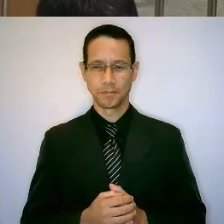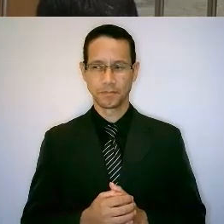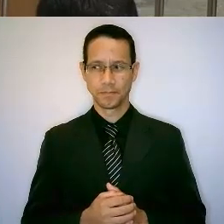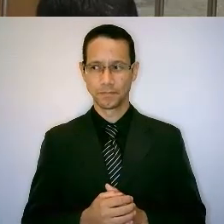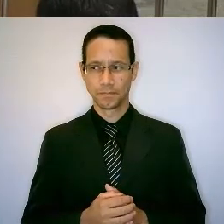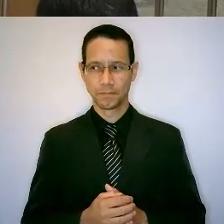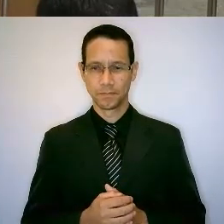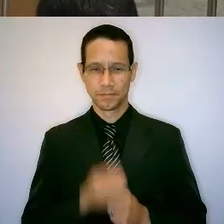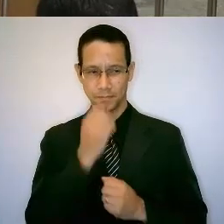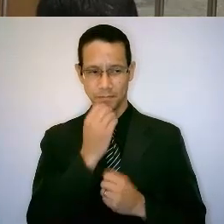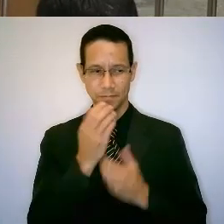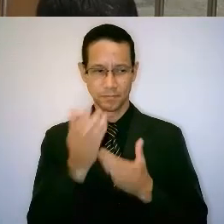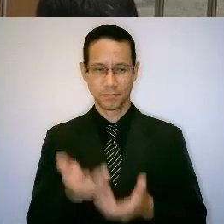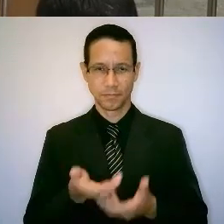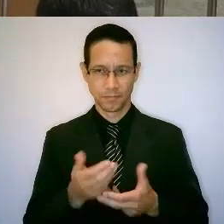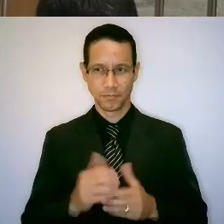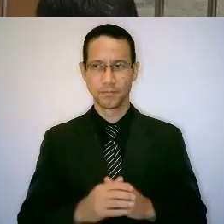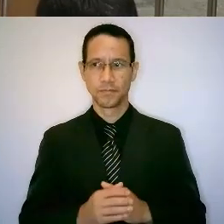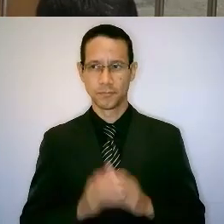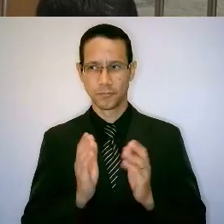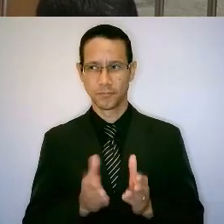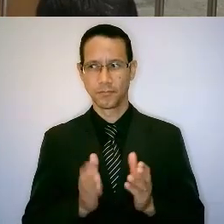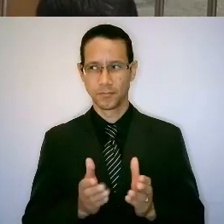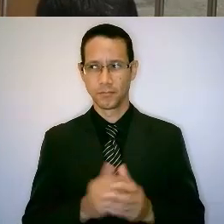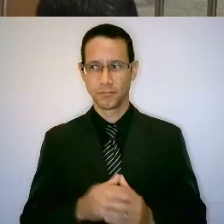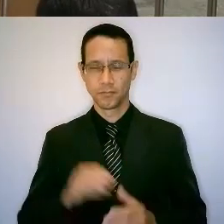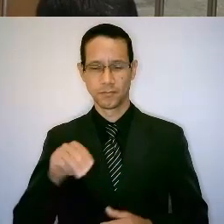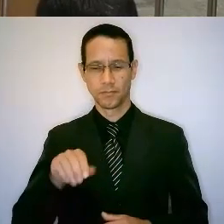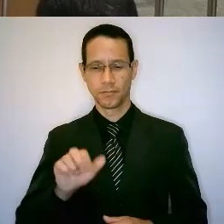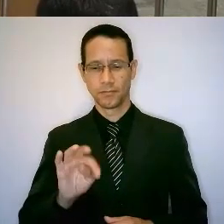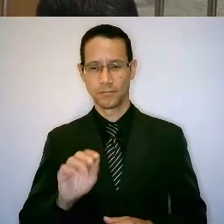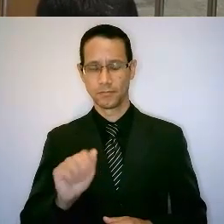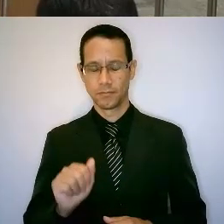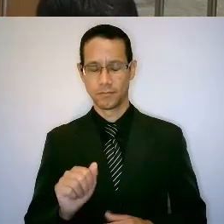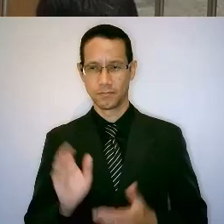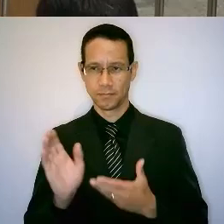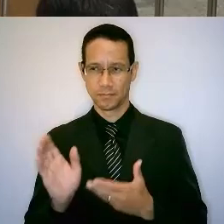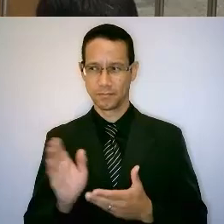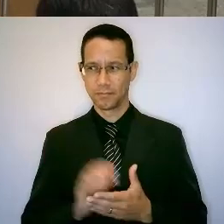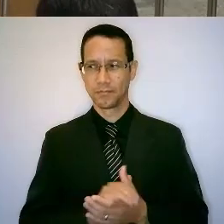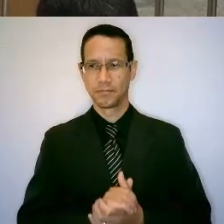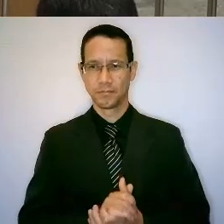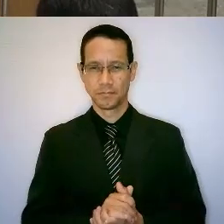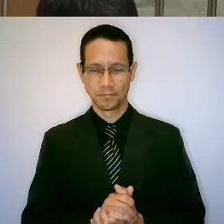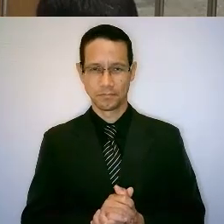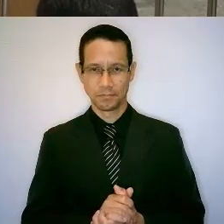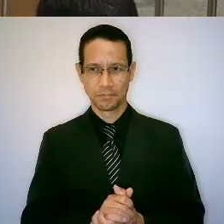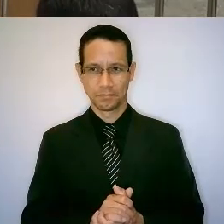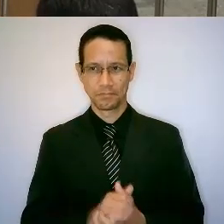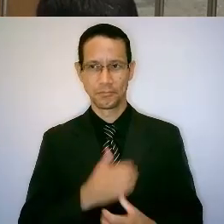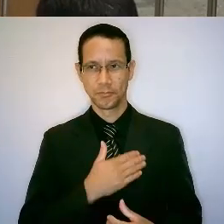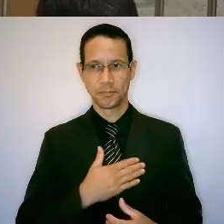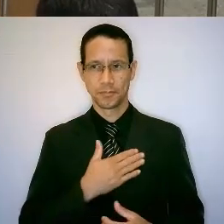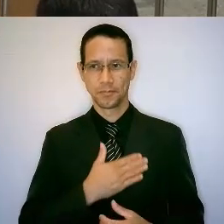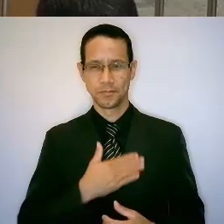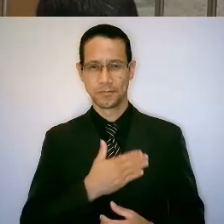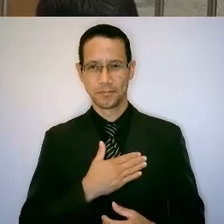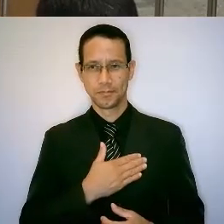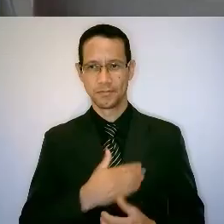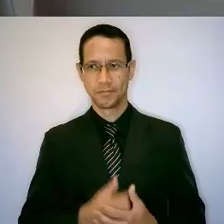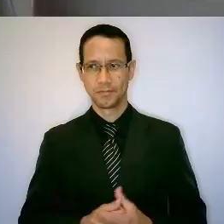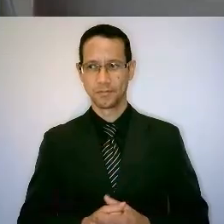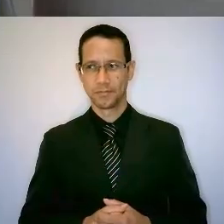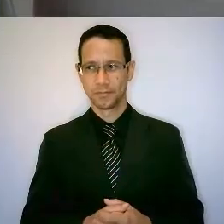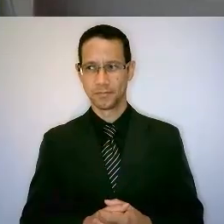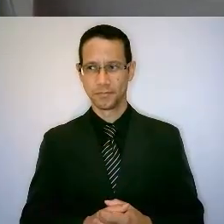boas-vindas já foram dadas a colega Dra Marta será uma satisfação imensa poder contar com a